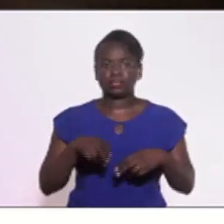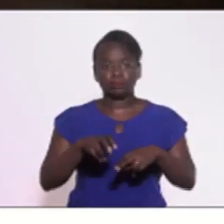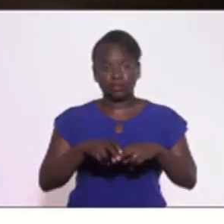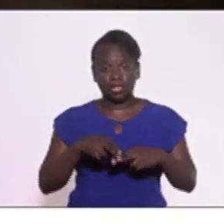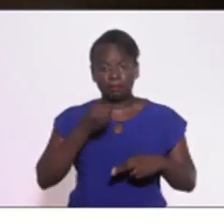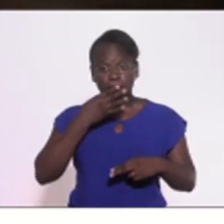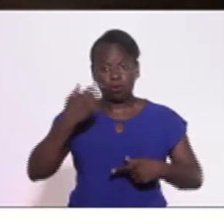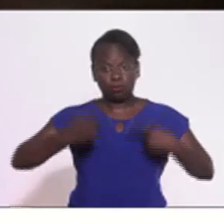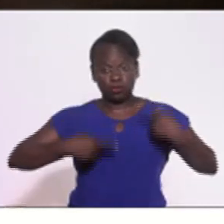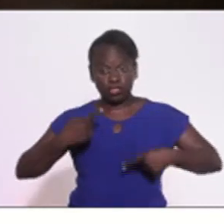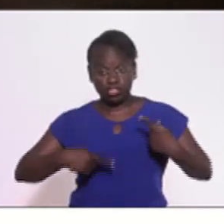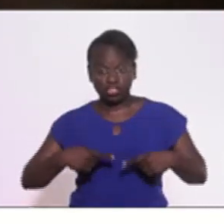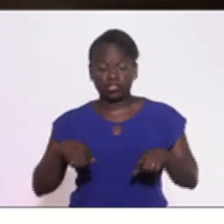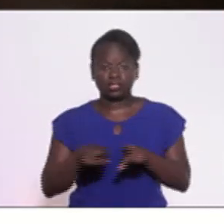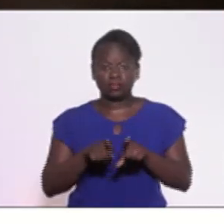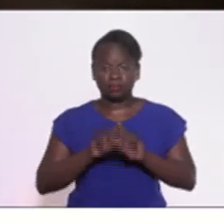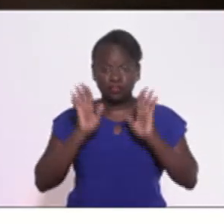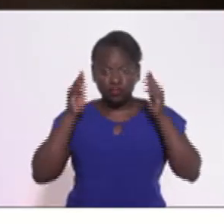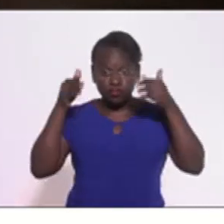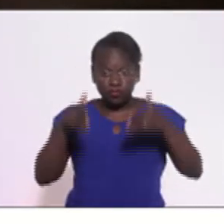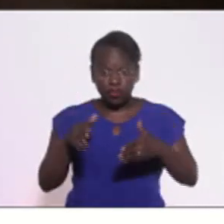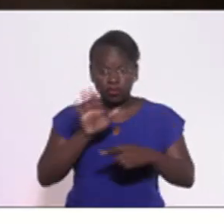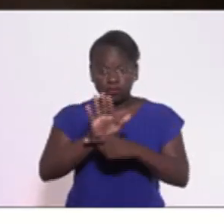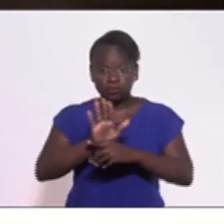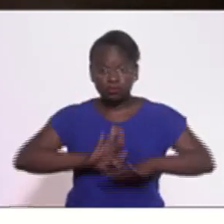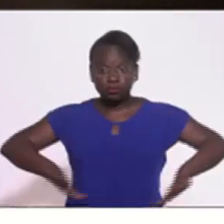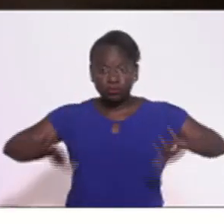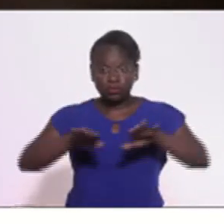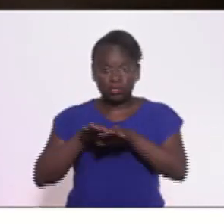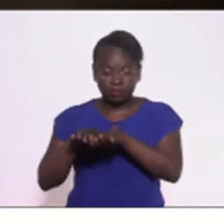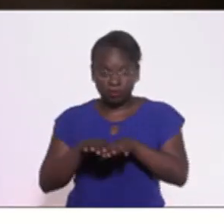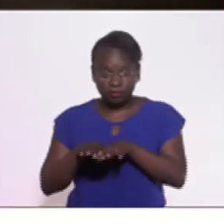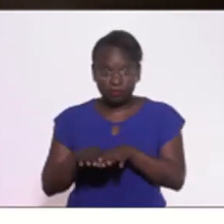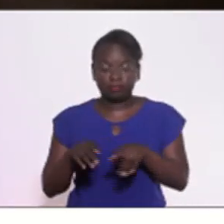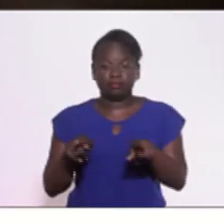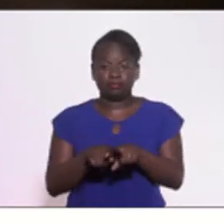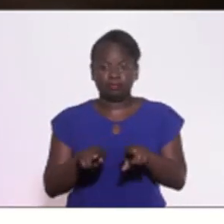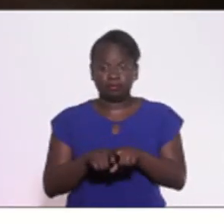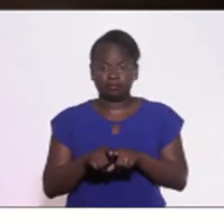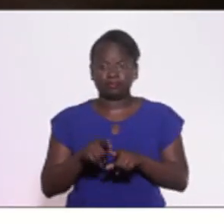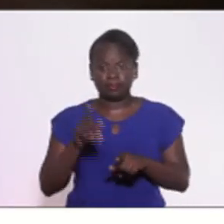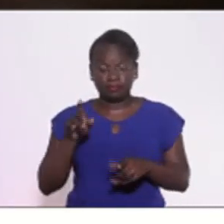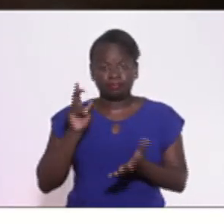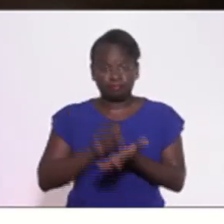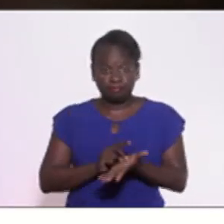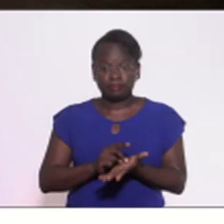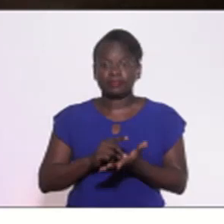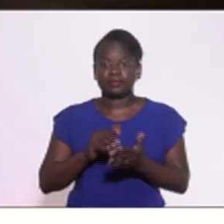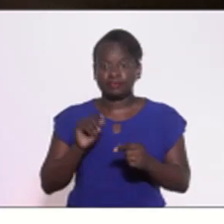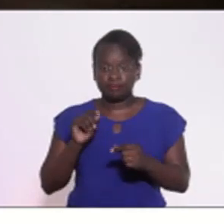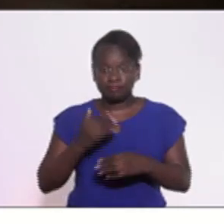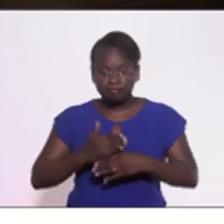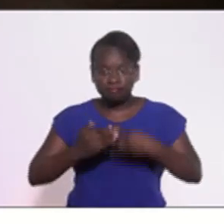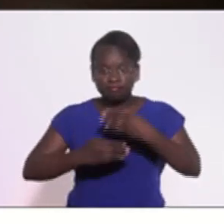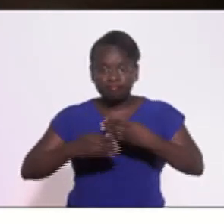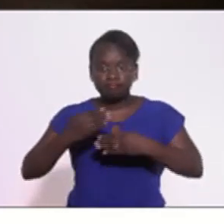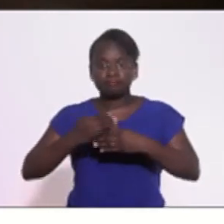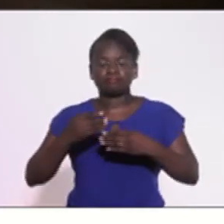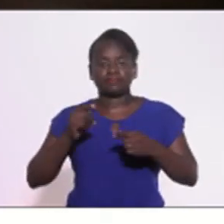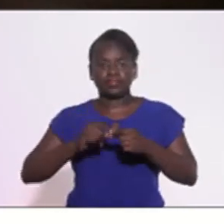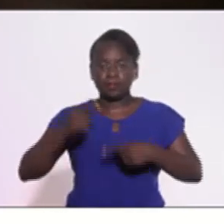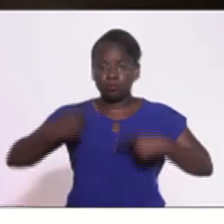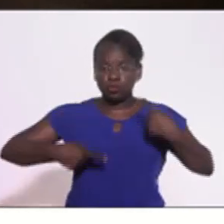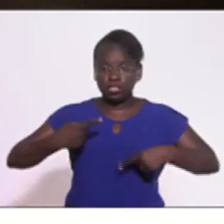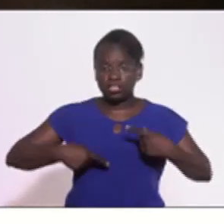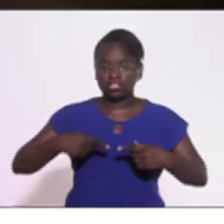boa política e do foco no bem comum, e é através da efetiva construção de